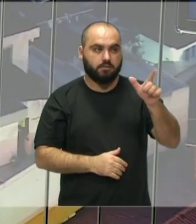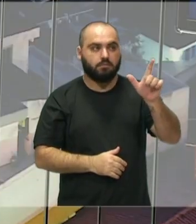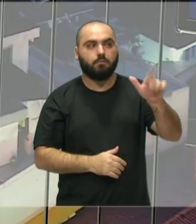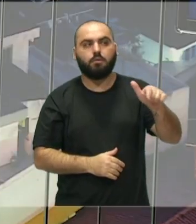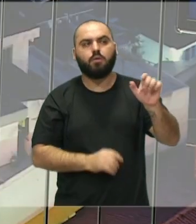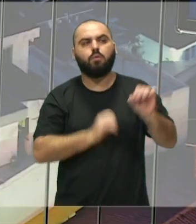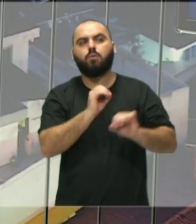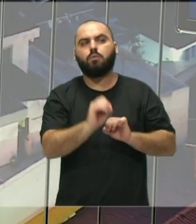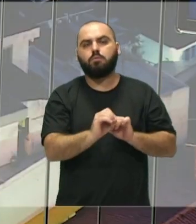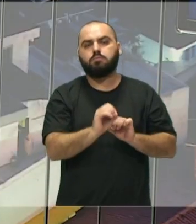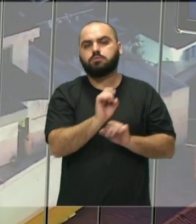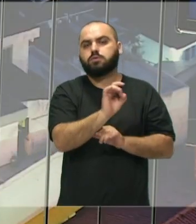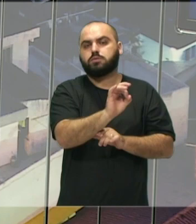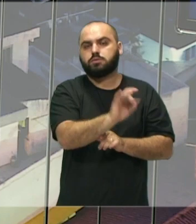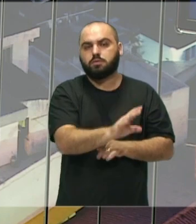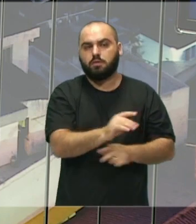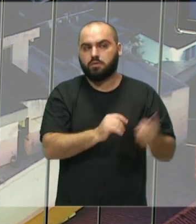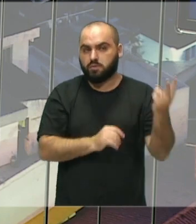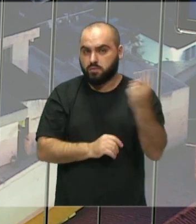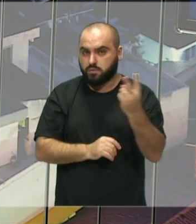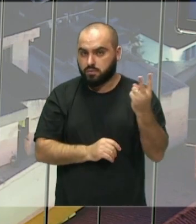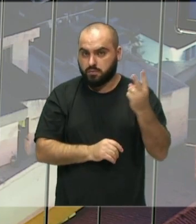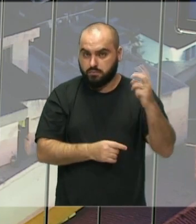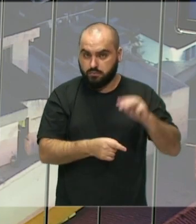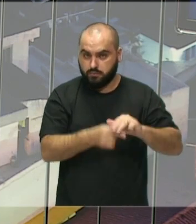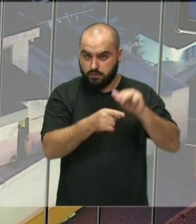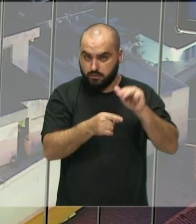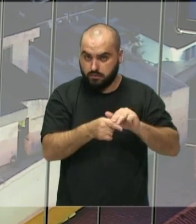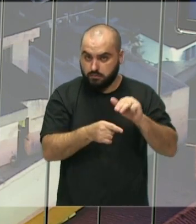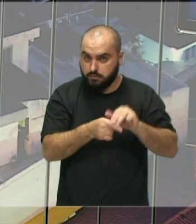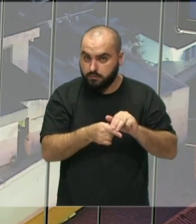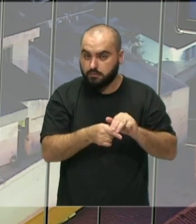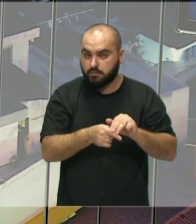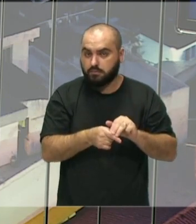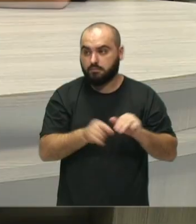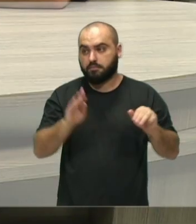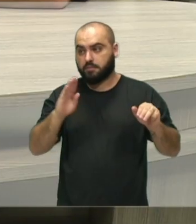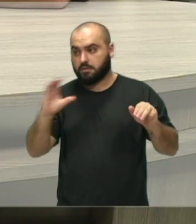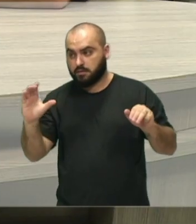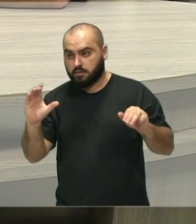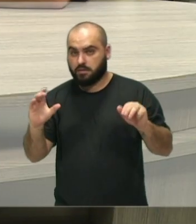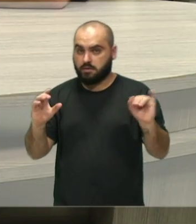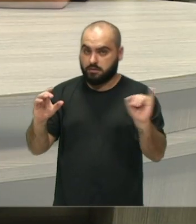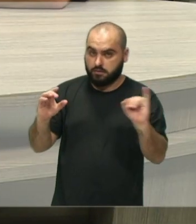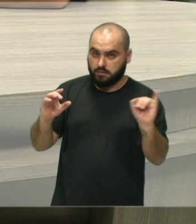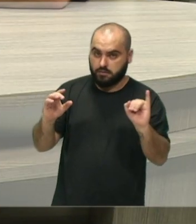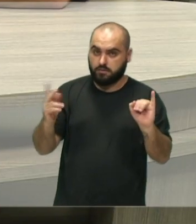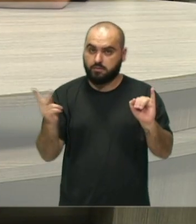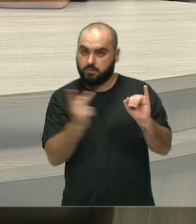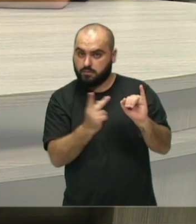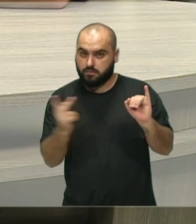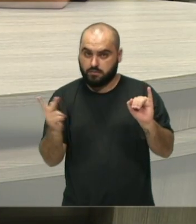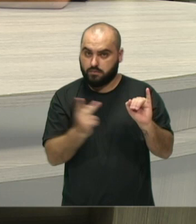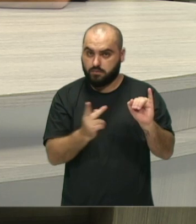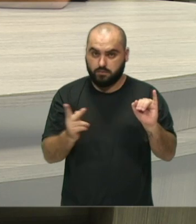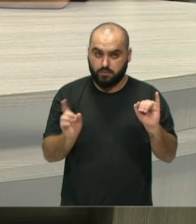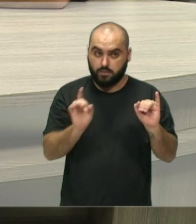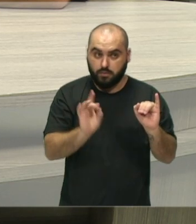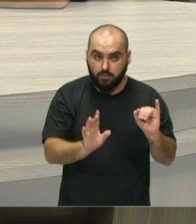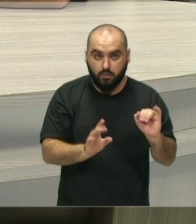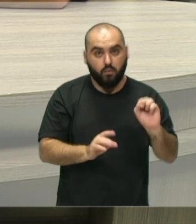daria só entre esses dois municípios que são os maiores aqui, da região, que são Itajaí e